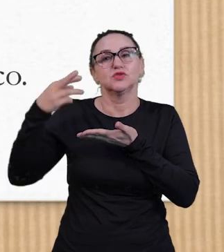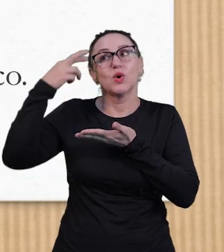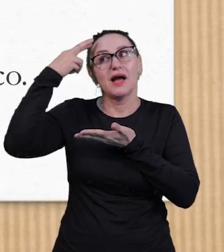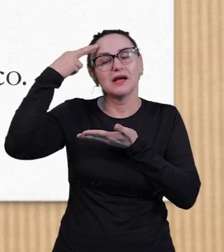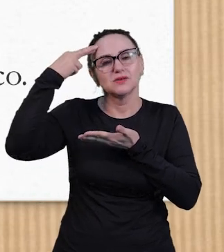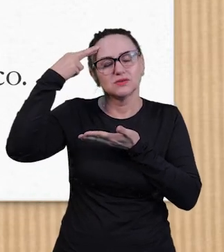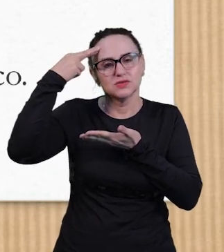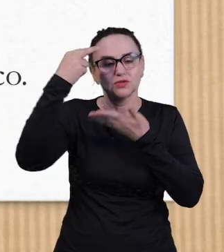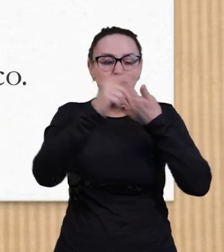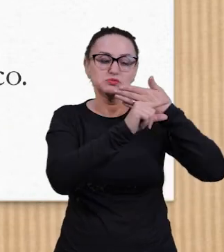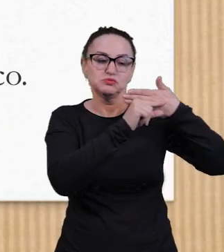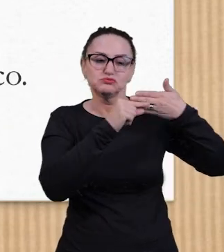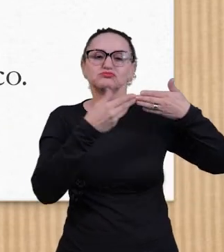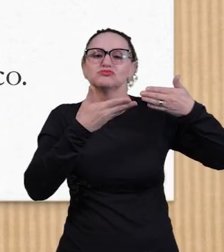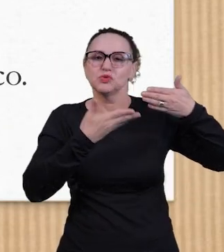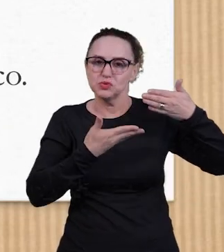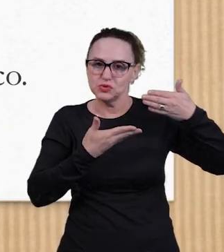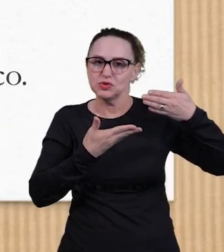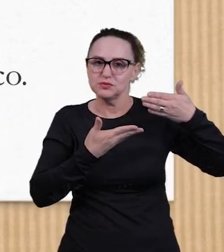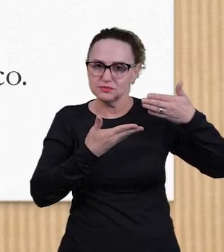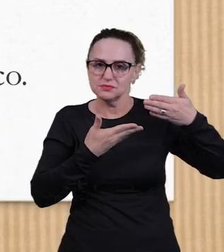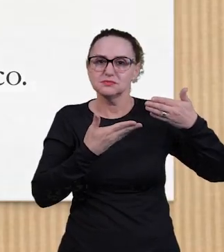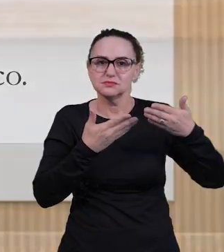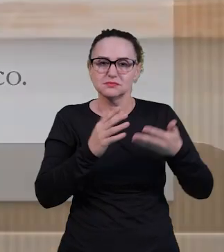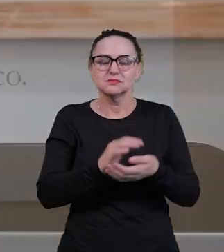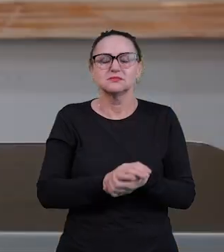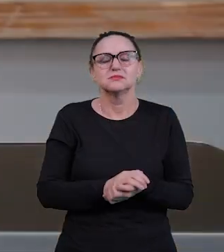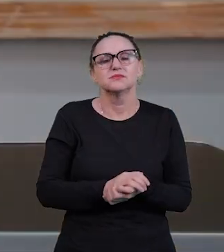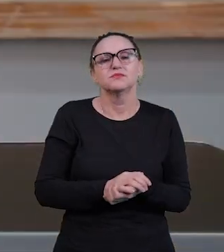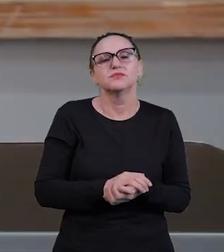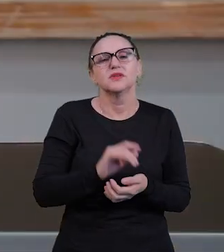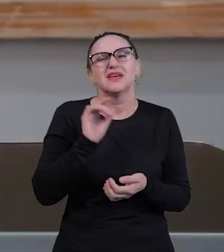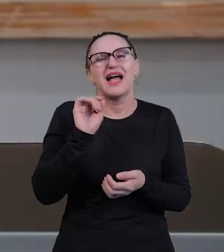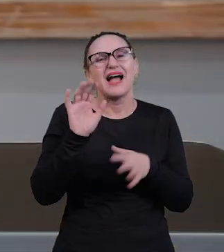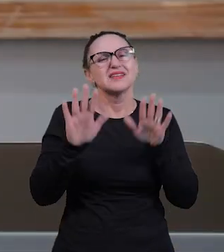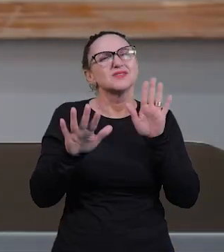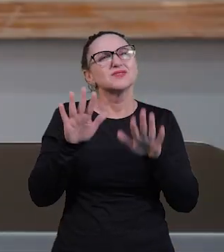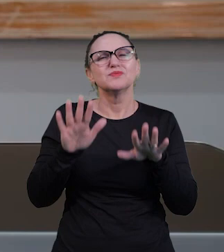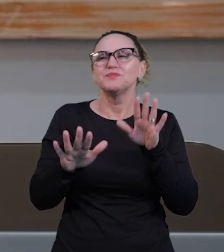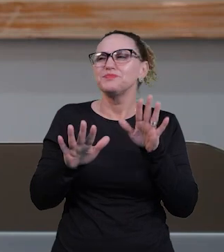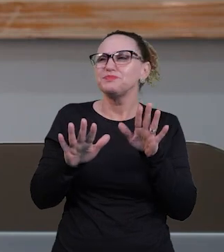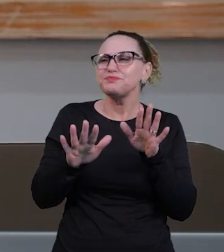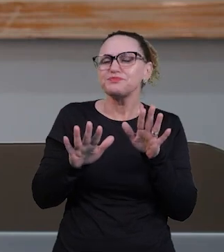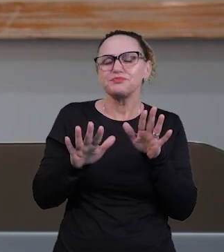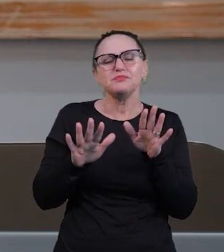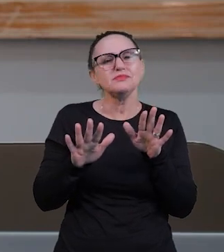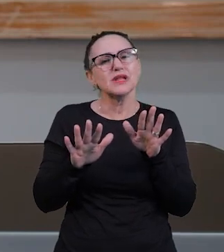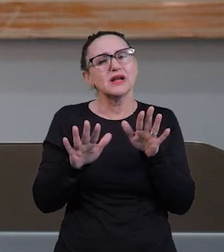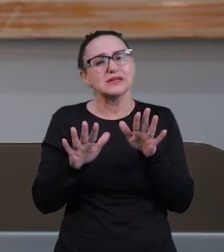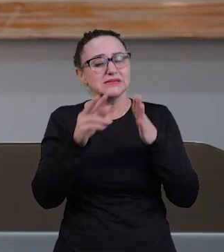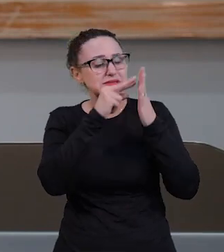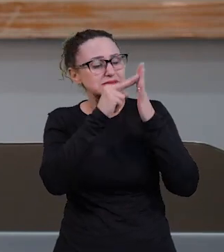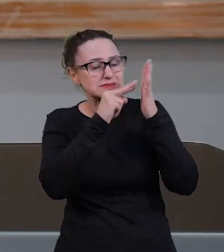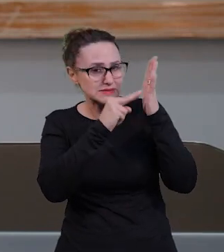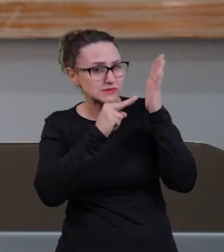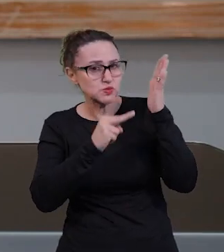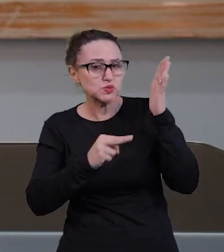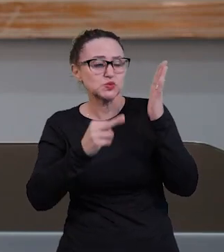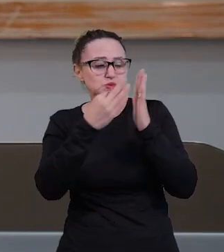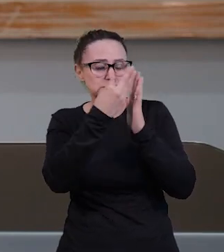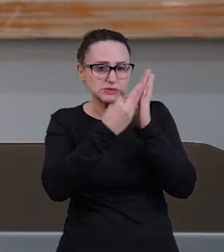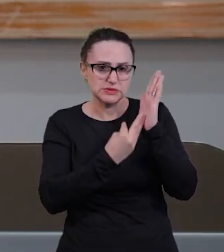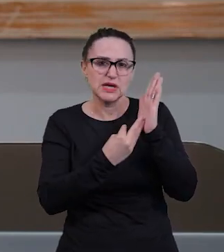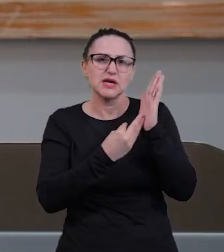do processo lógico que ele percorreu. Então, muitas vezes, até na leitura desses textos,